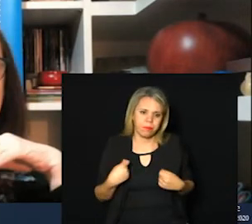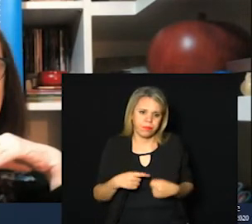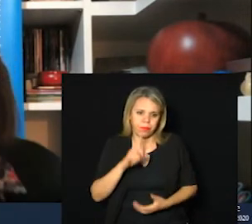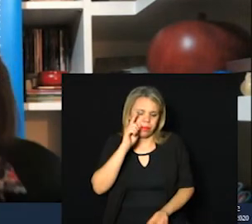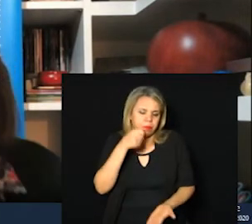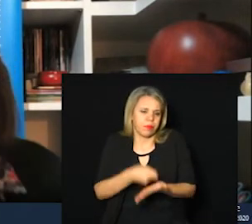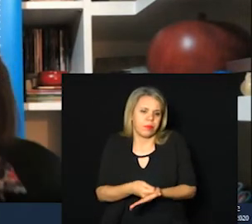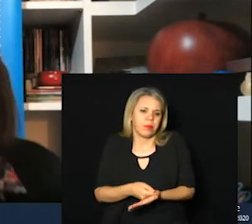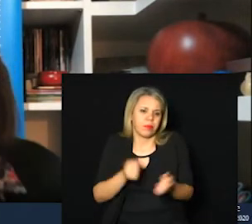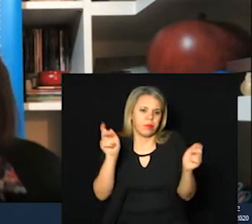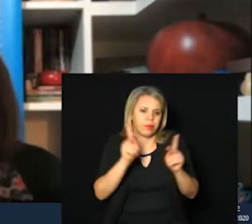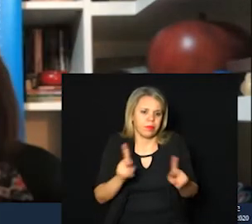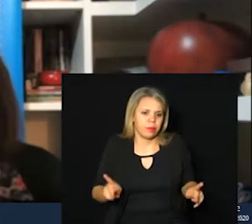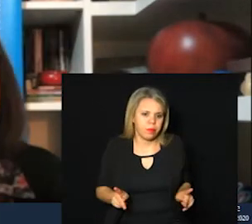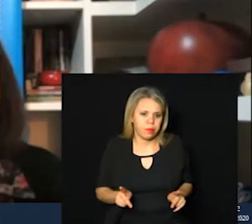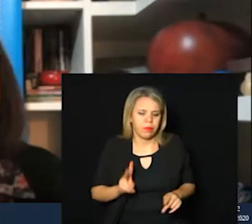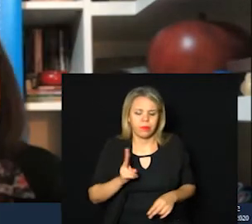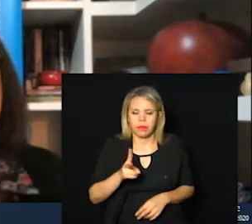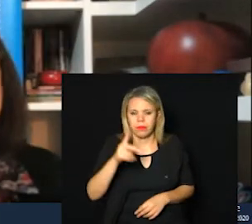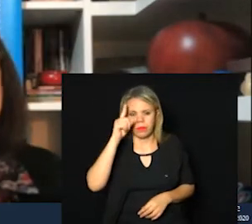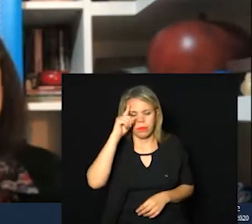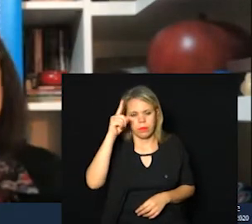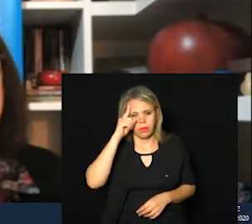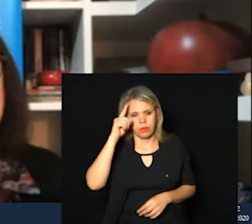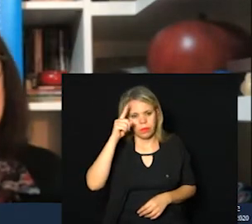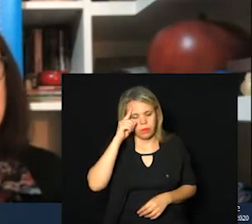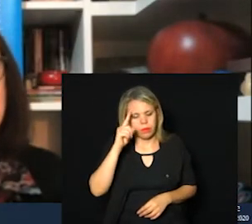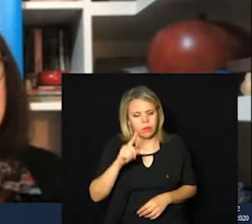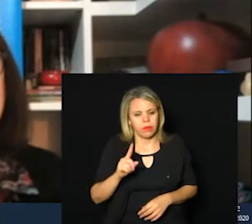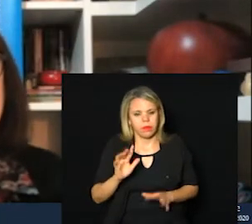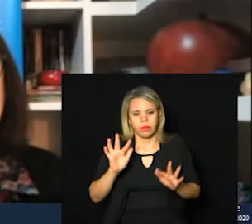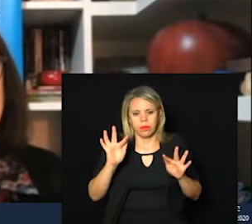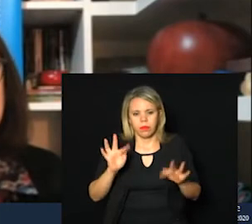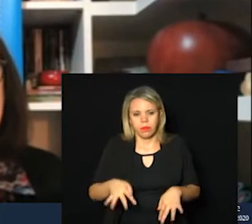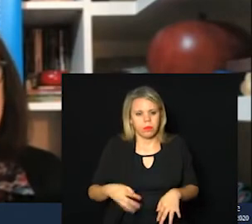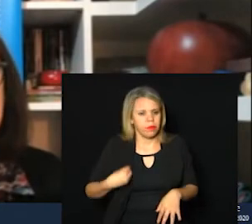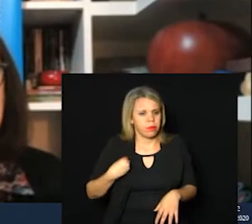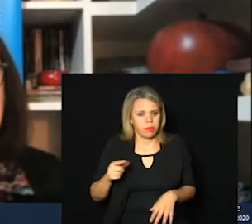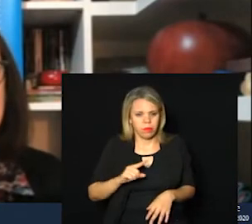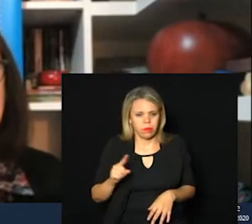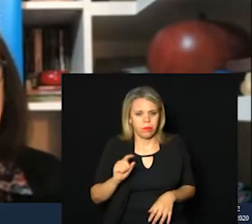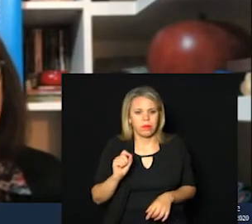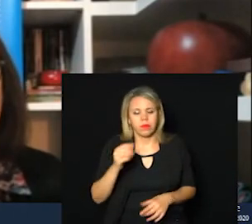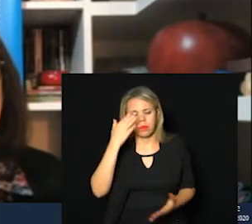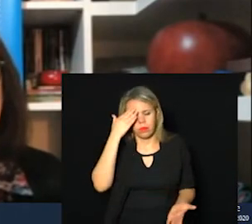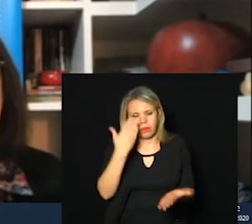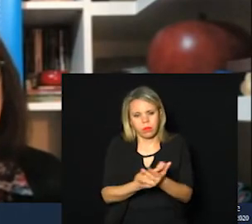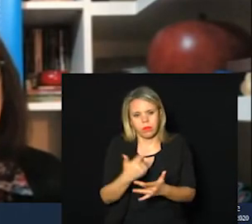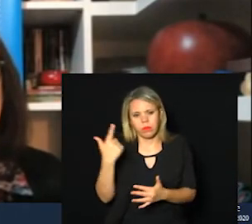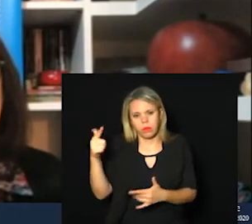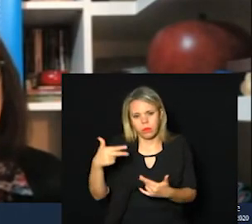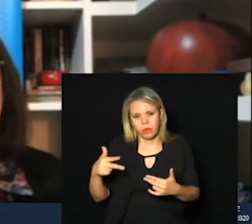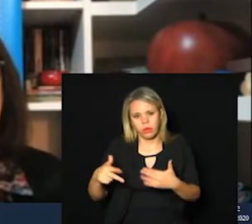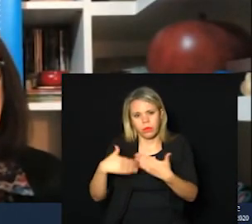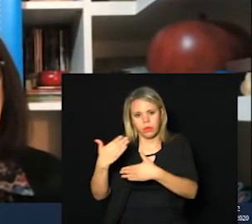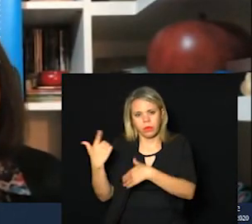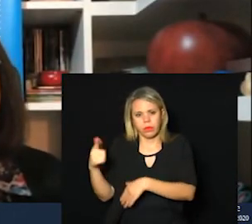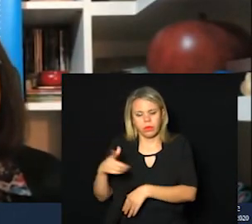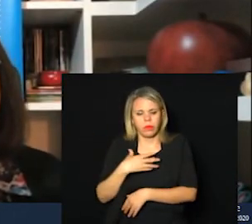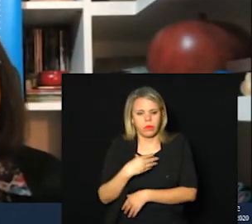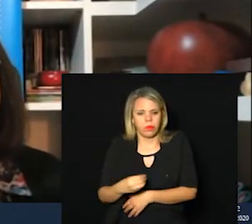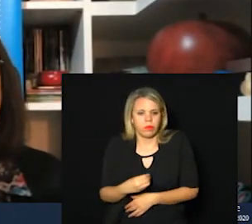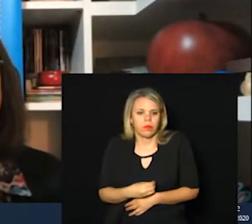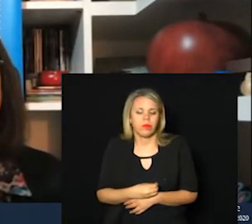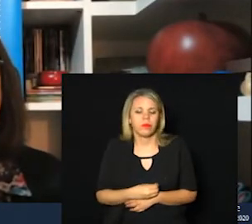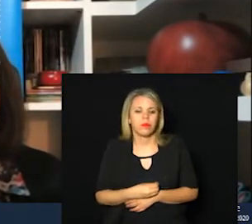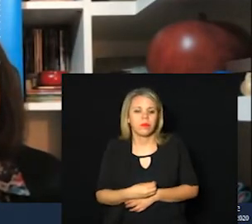garantia dessa paz todos os dias. Ela não está lá no fim da nossa vida, ou para quem acredita em outras